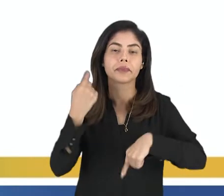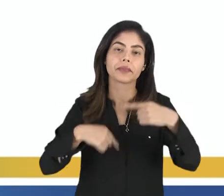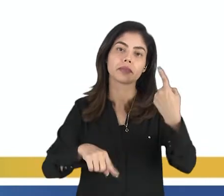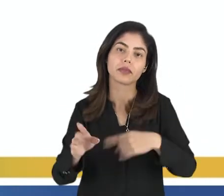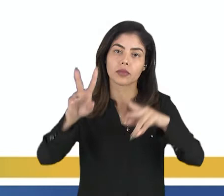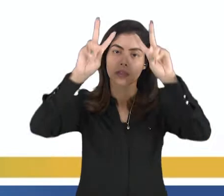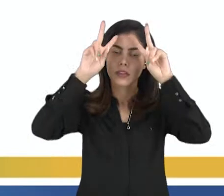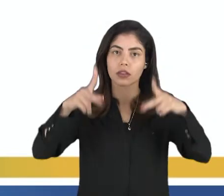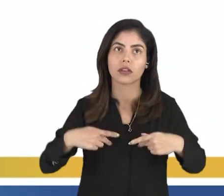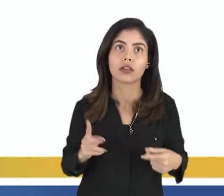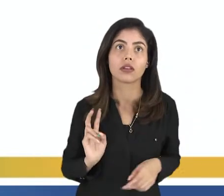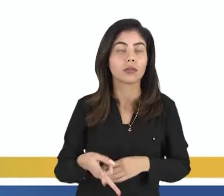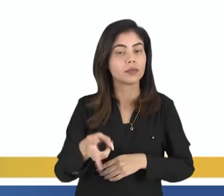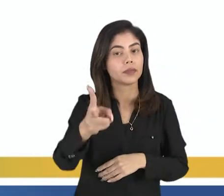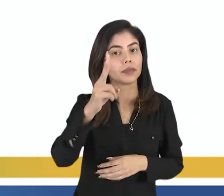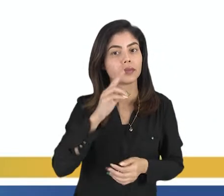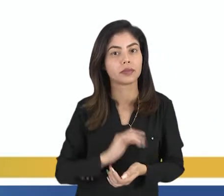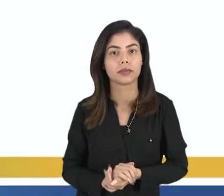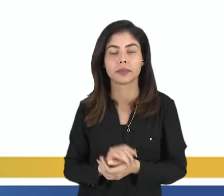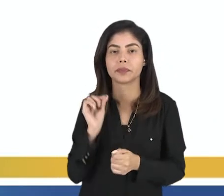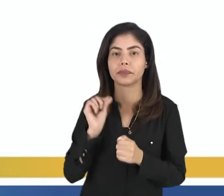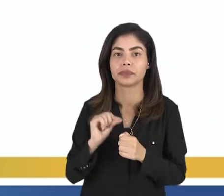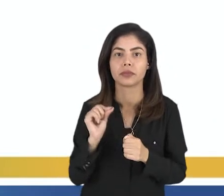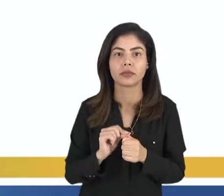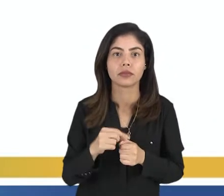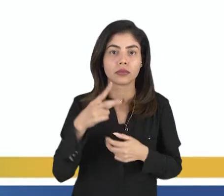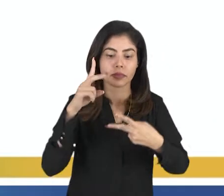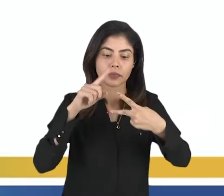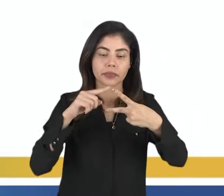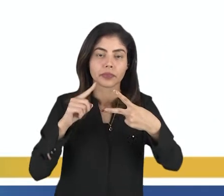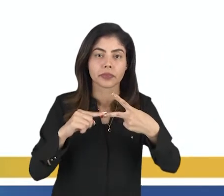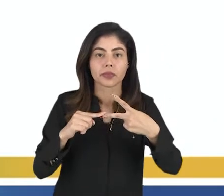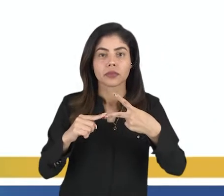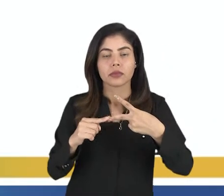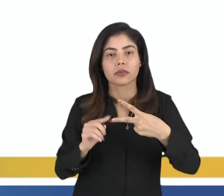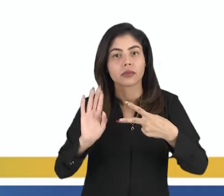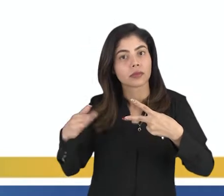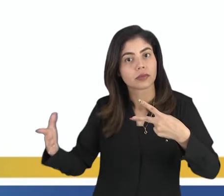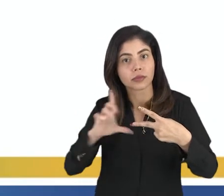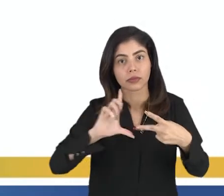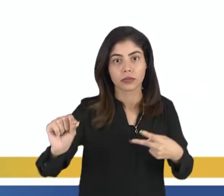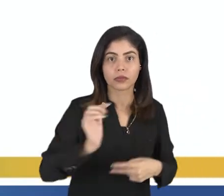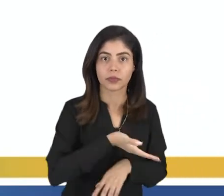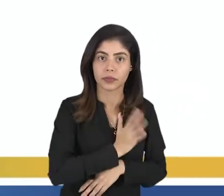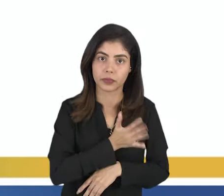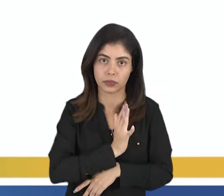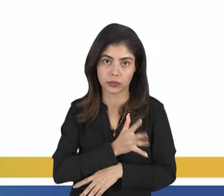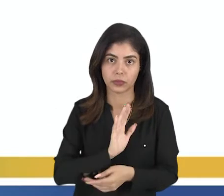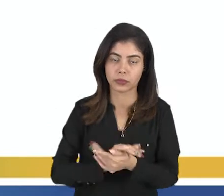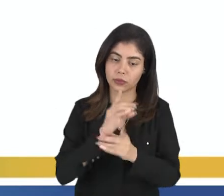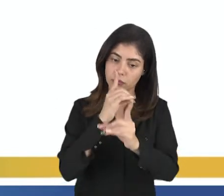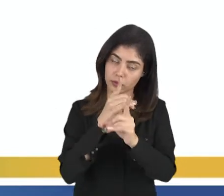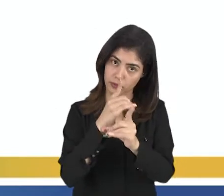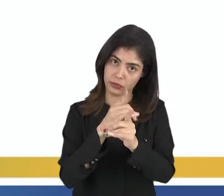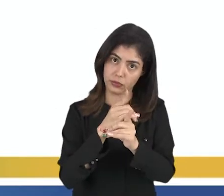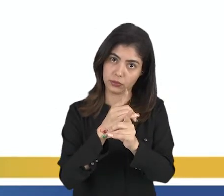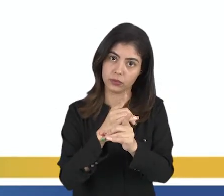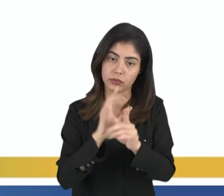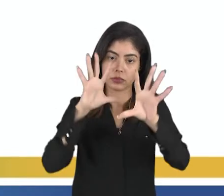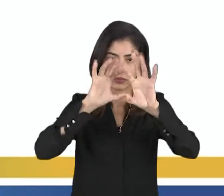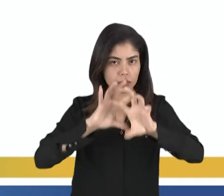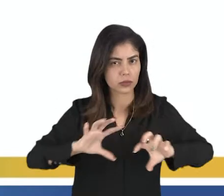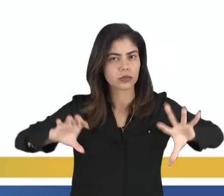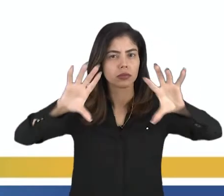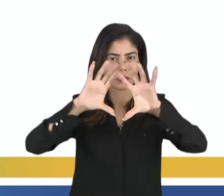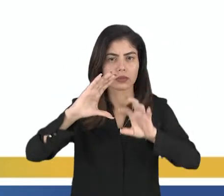sangue em humanos, ela é contínua, né, feita de forma dupla, que quando sai do nosso coração, ela encontra-se com